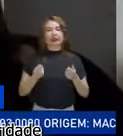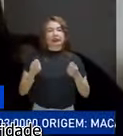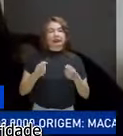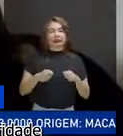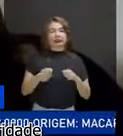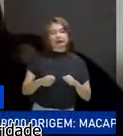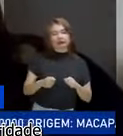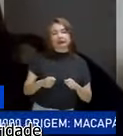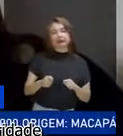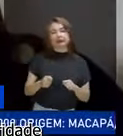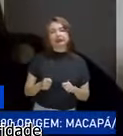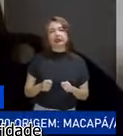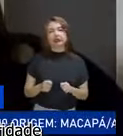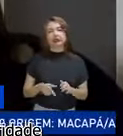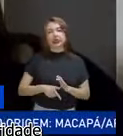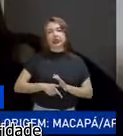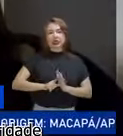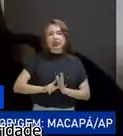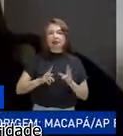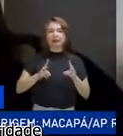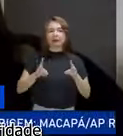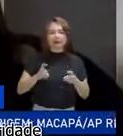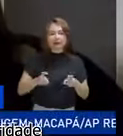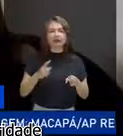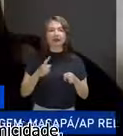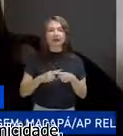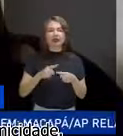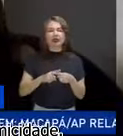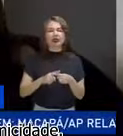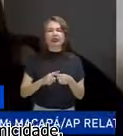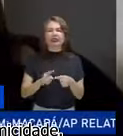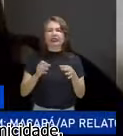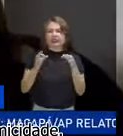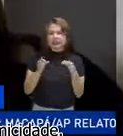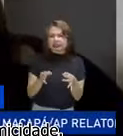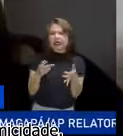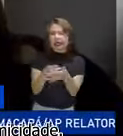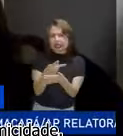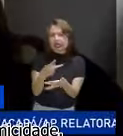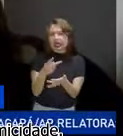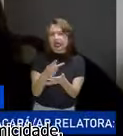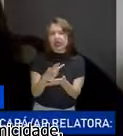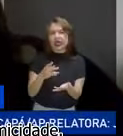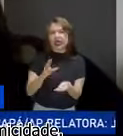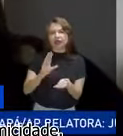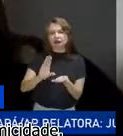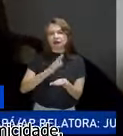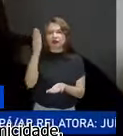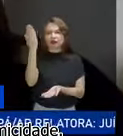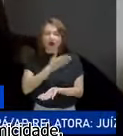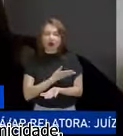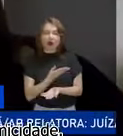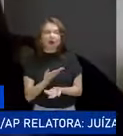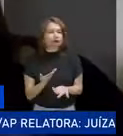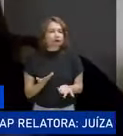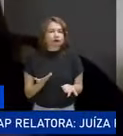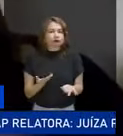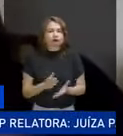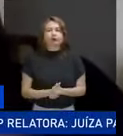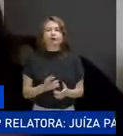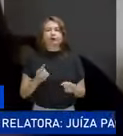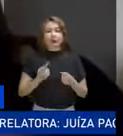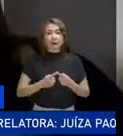concluir pela irregularidade das contas em razão de suposto de respeito à economicidade. Não